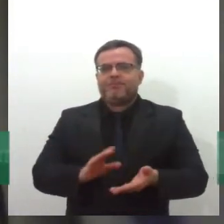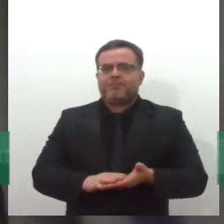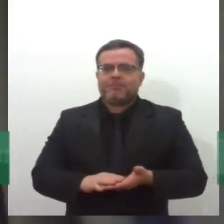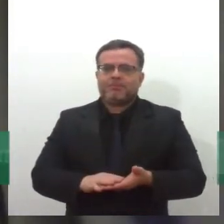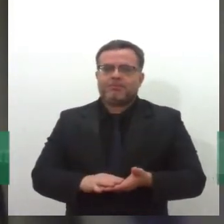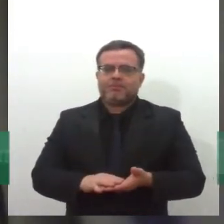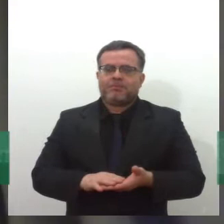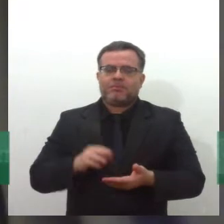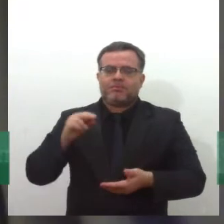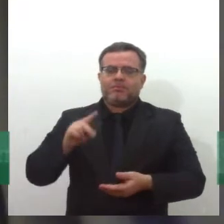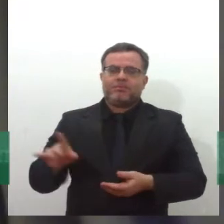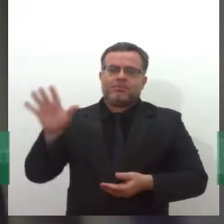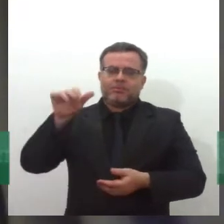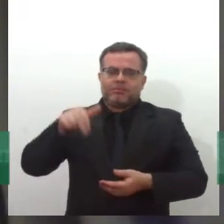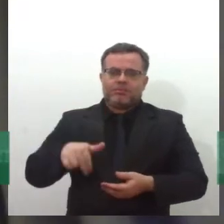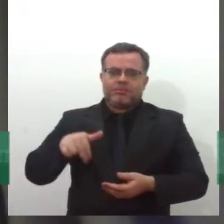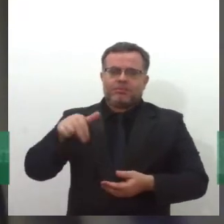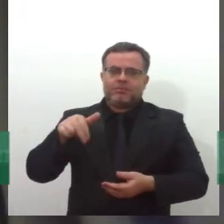Norte,